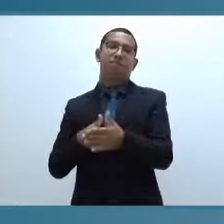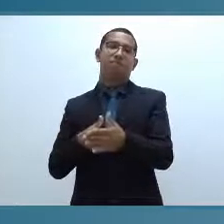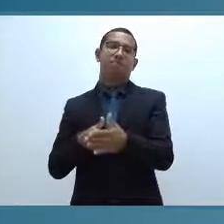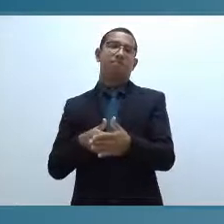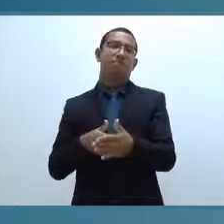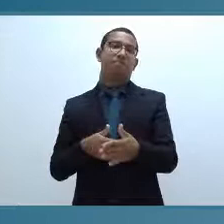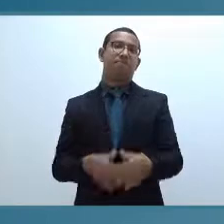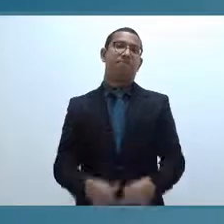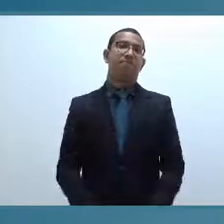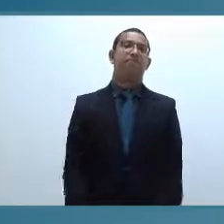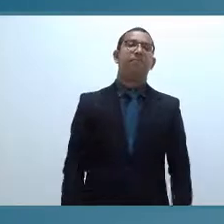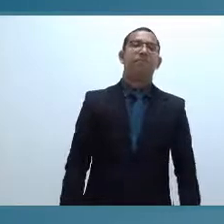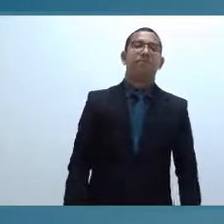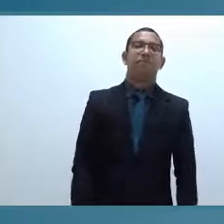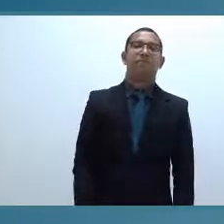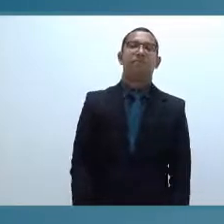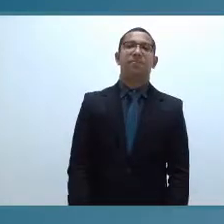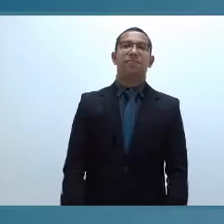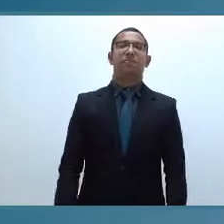Obrigada.